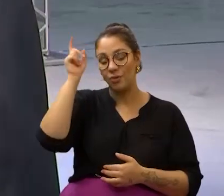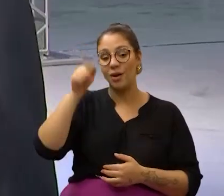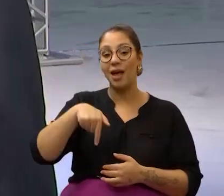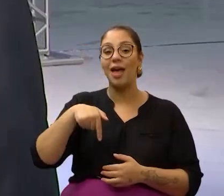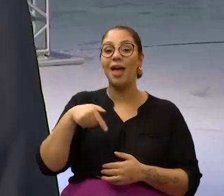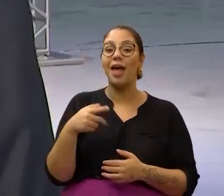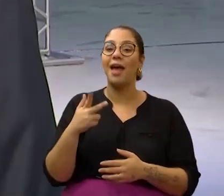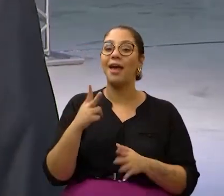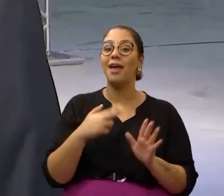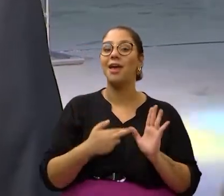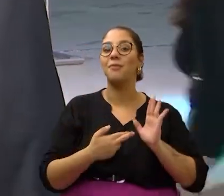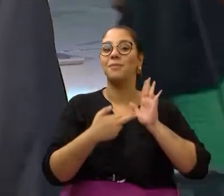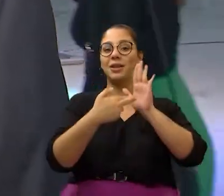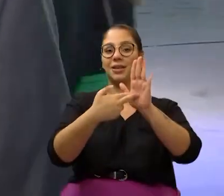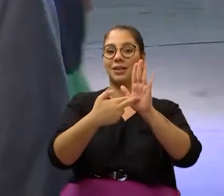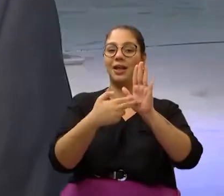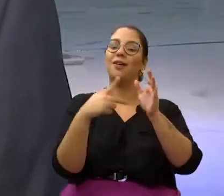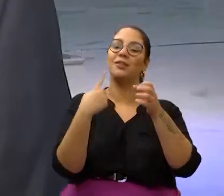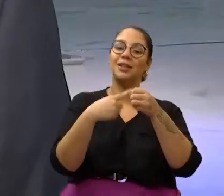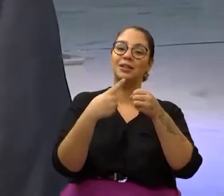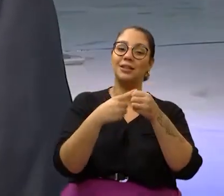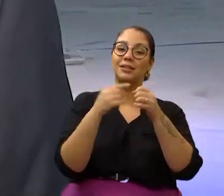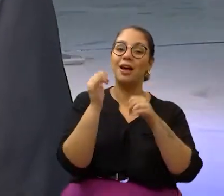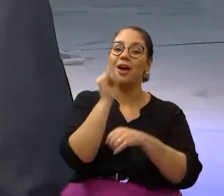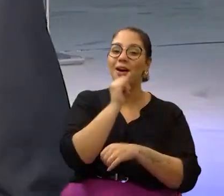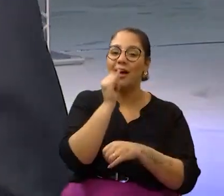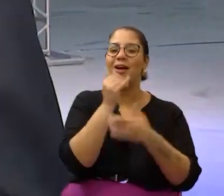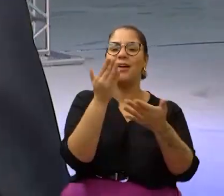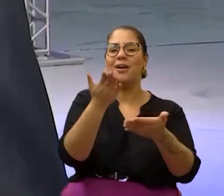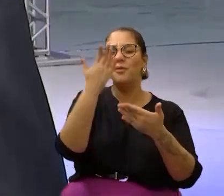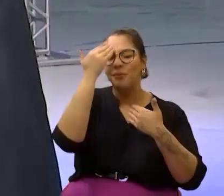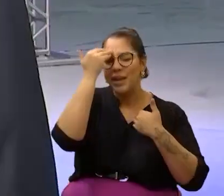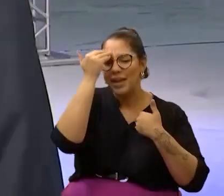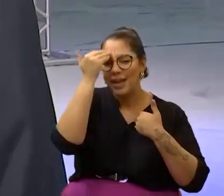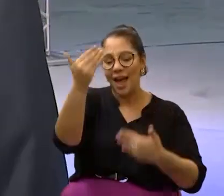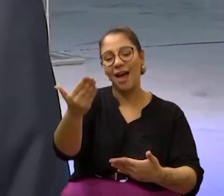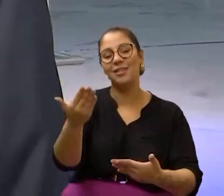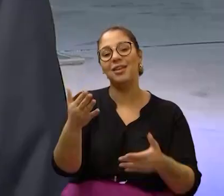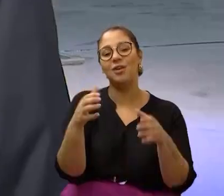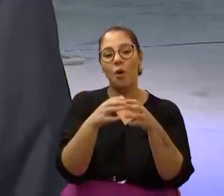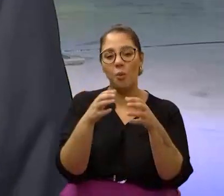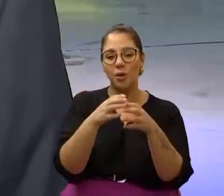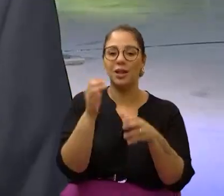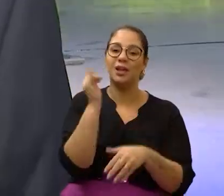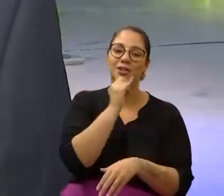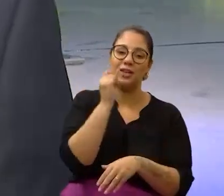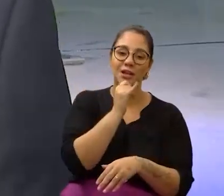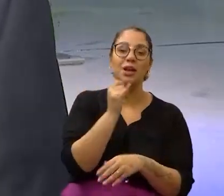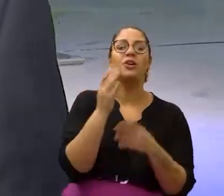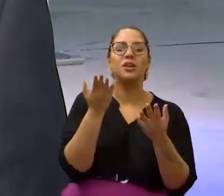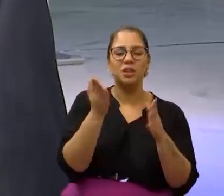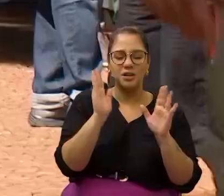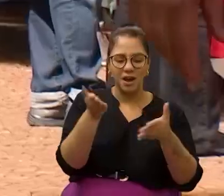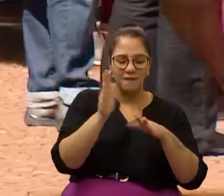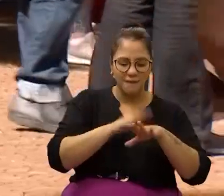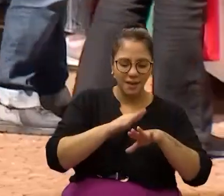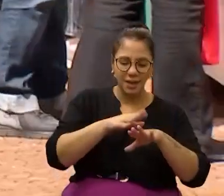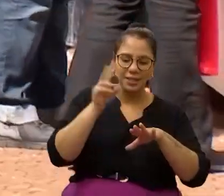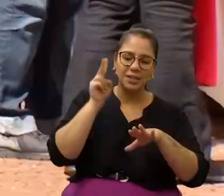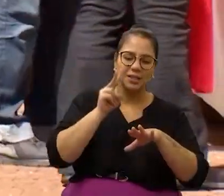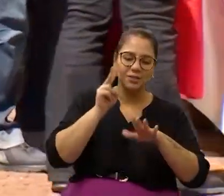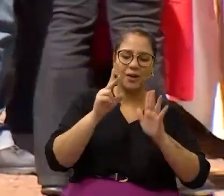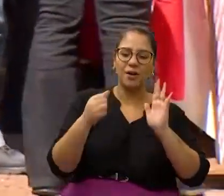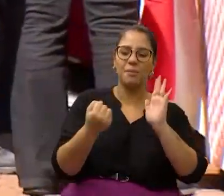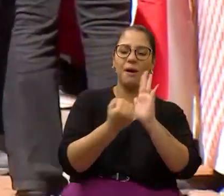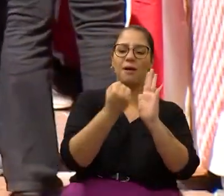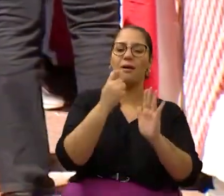um porta-voz da cidade, dizendo à comunidade italiana, muito obrigado por tudo que os italianos fizeram na história